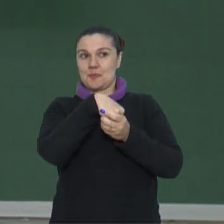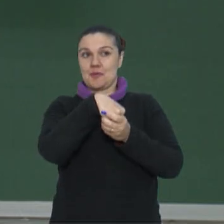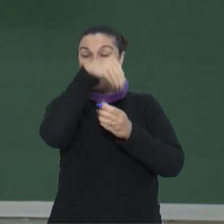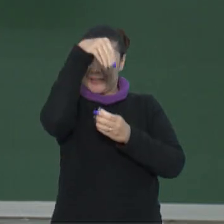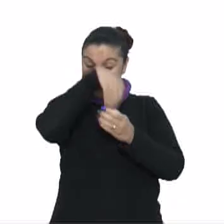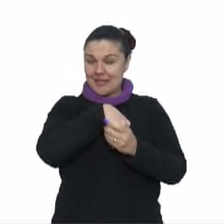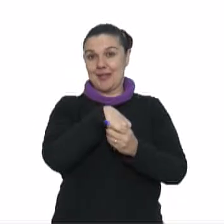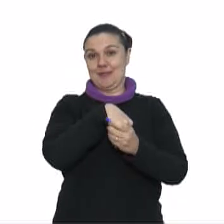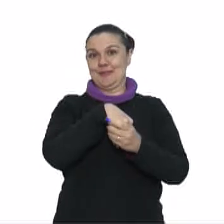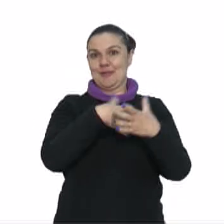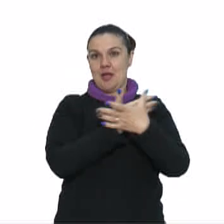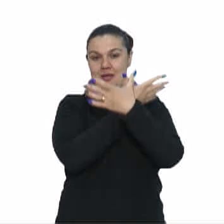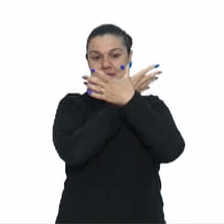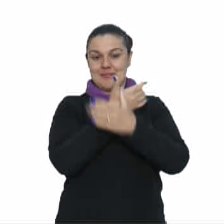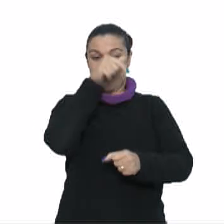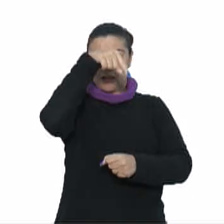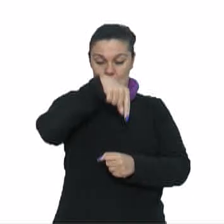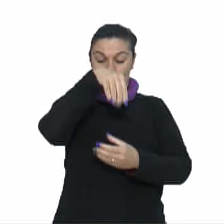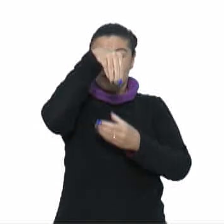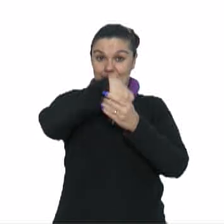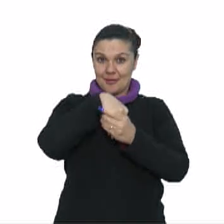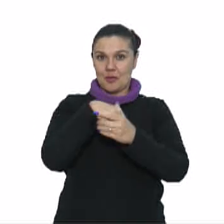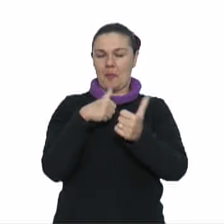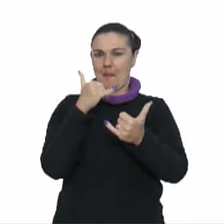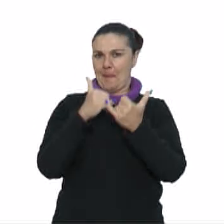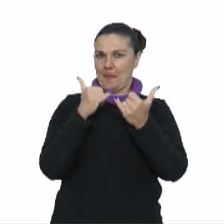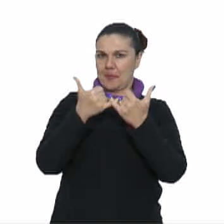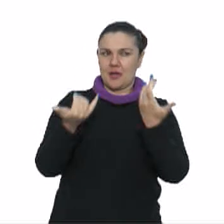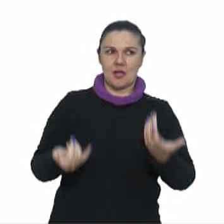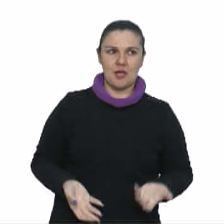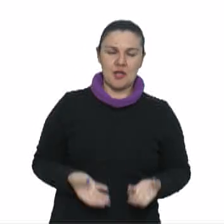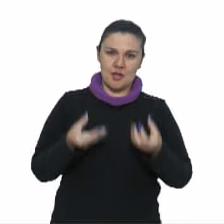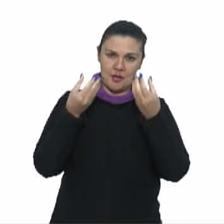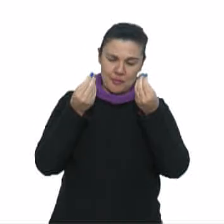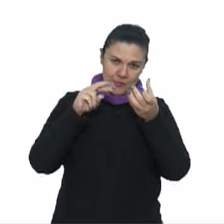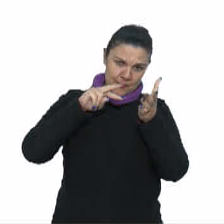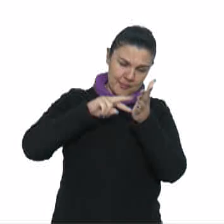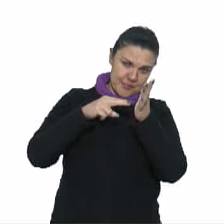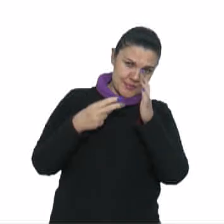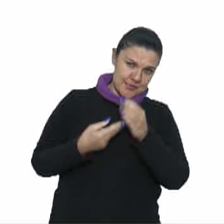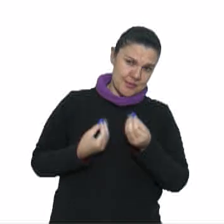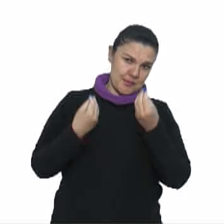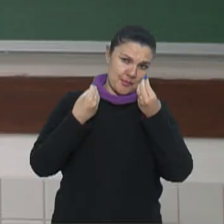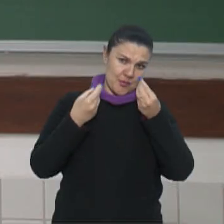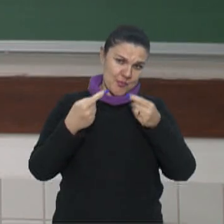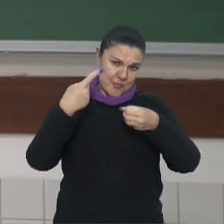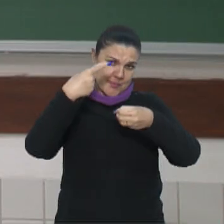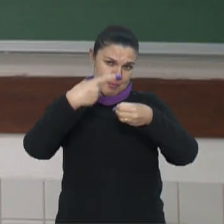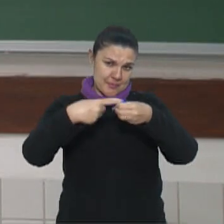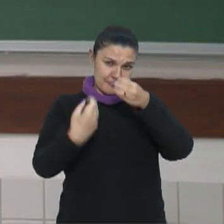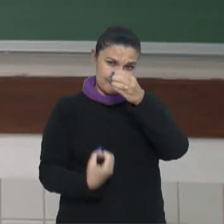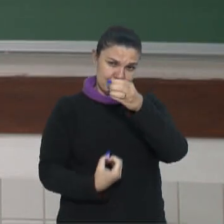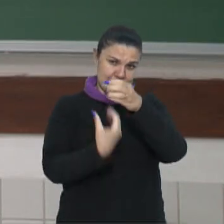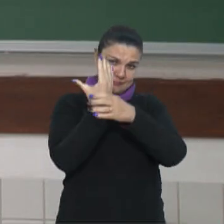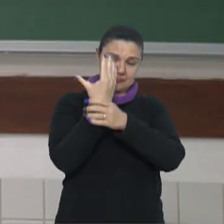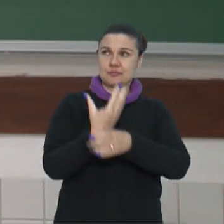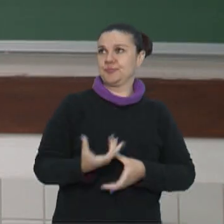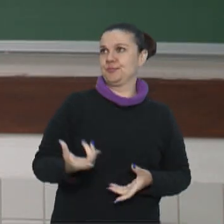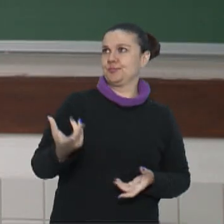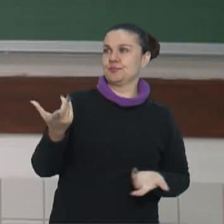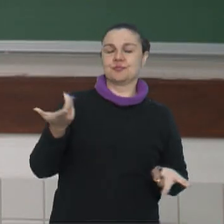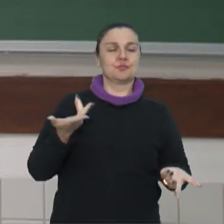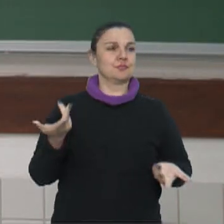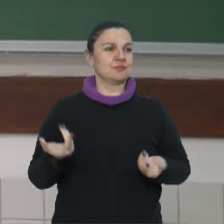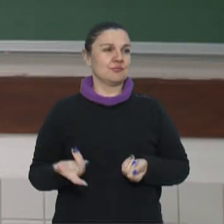praticamente dentro, não é próximo do lago Texcoco. Como que seria você imaginar uma cidade criada, a, como